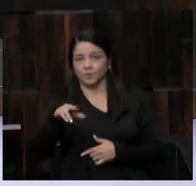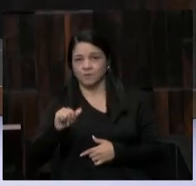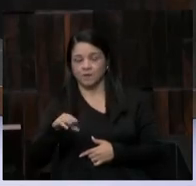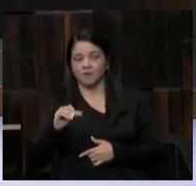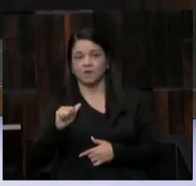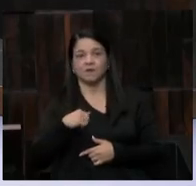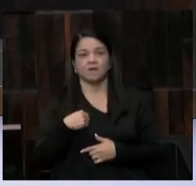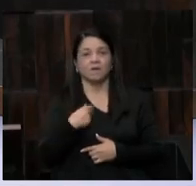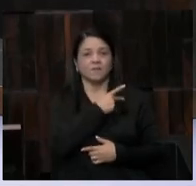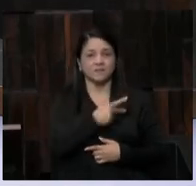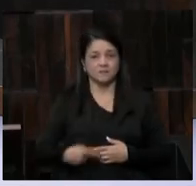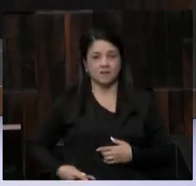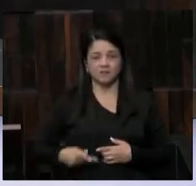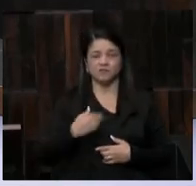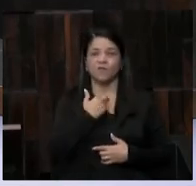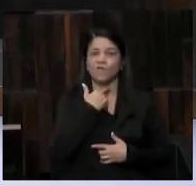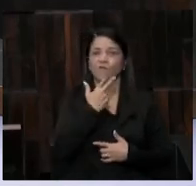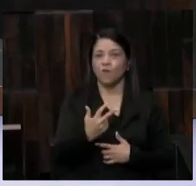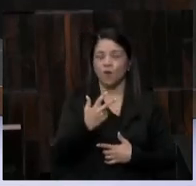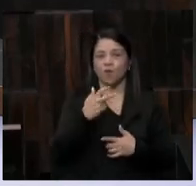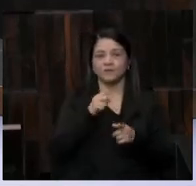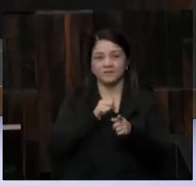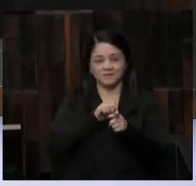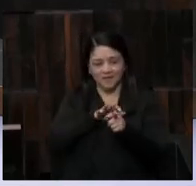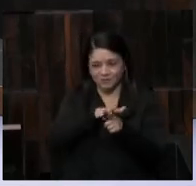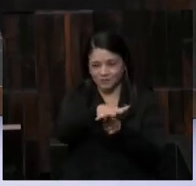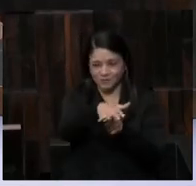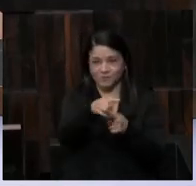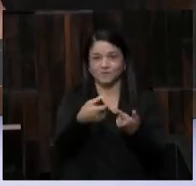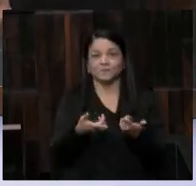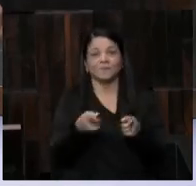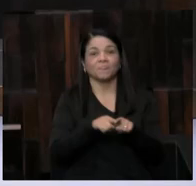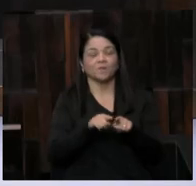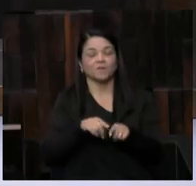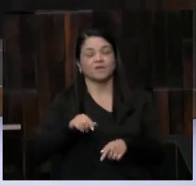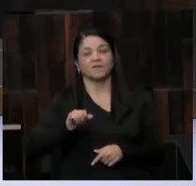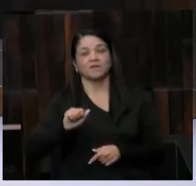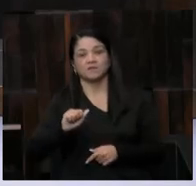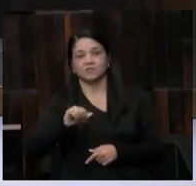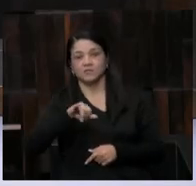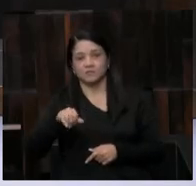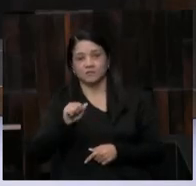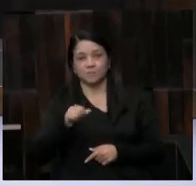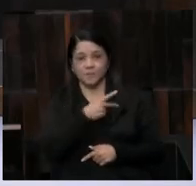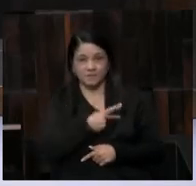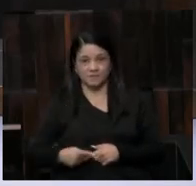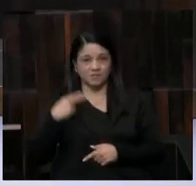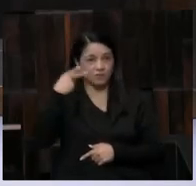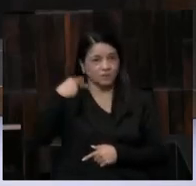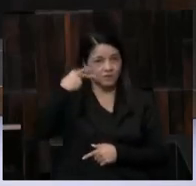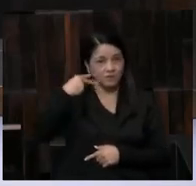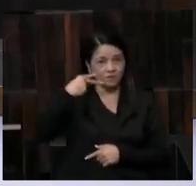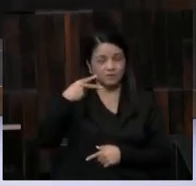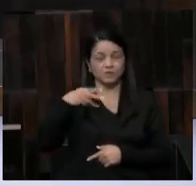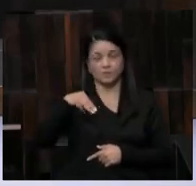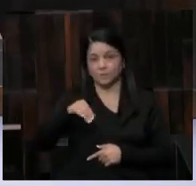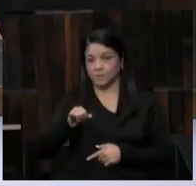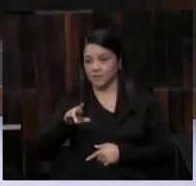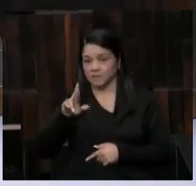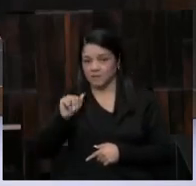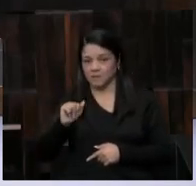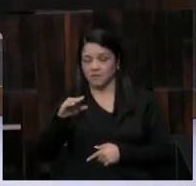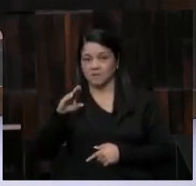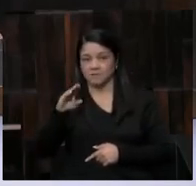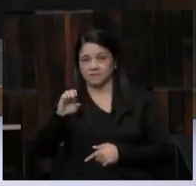Voz Atípica Podcast, a Genesi Rodrigues da Silva, vereador, presidente da Câmara de Vereadores de Miracema,